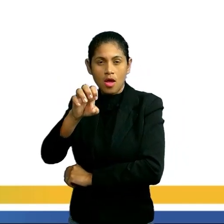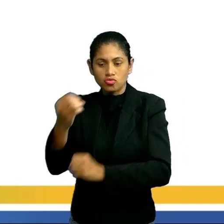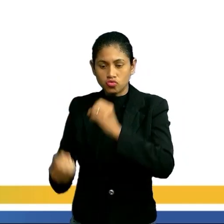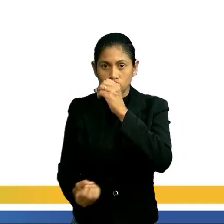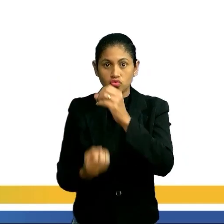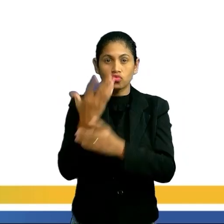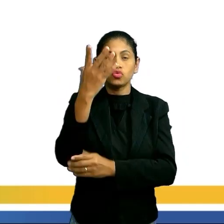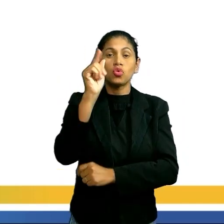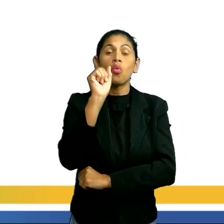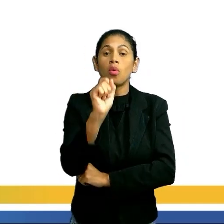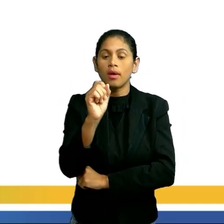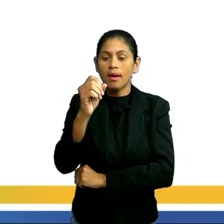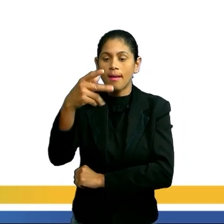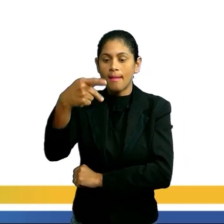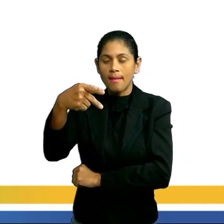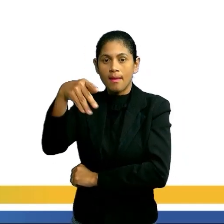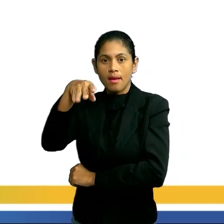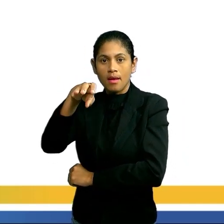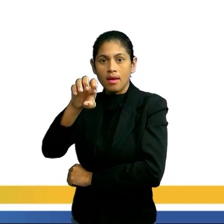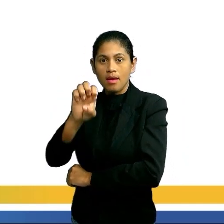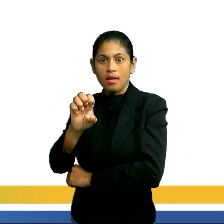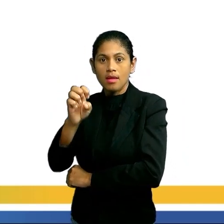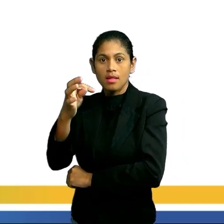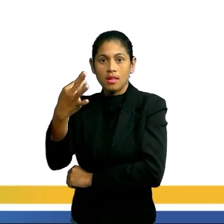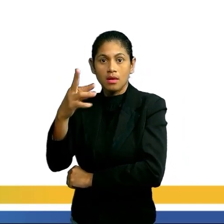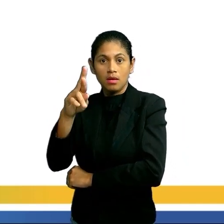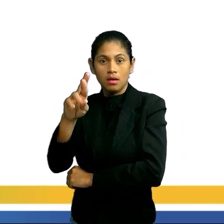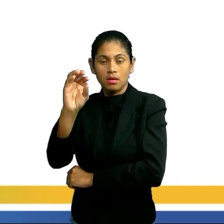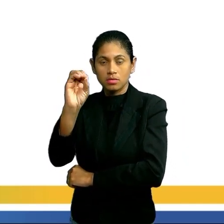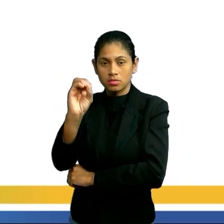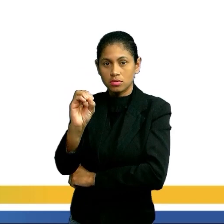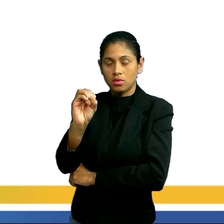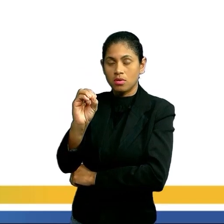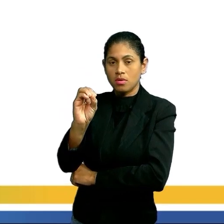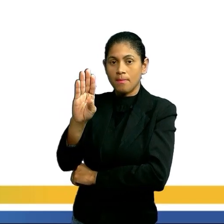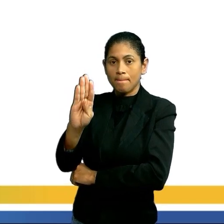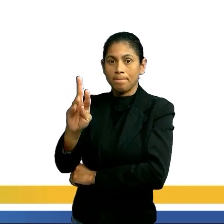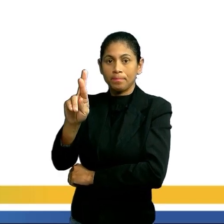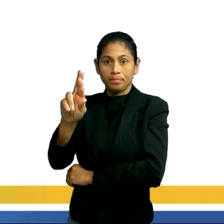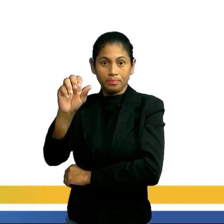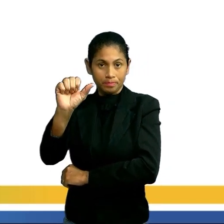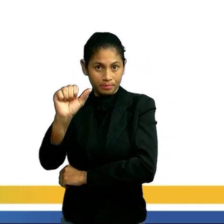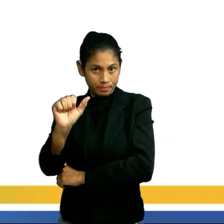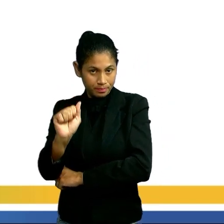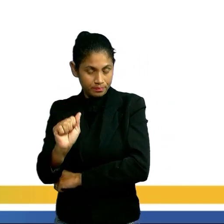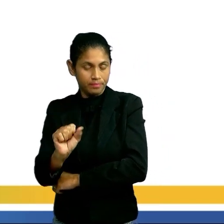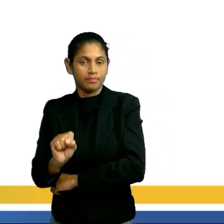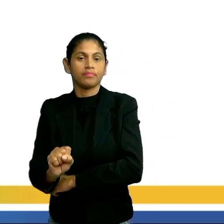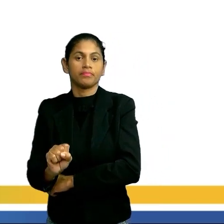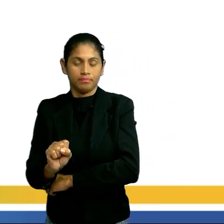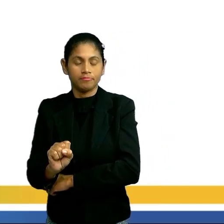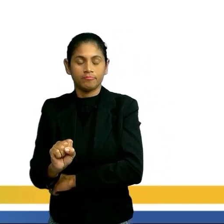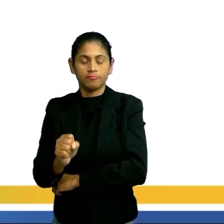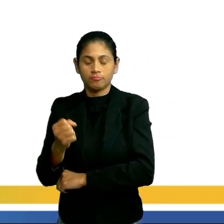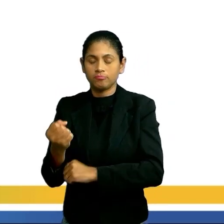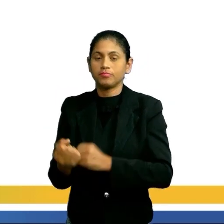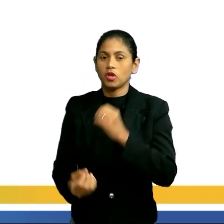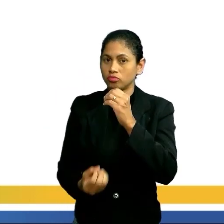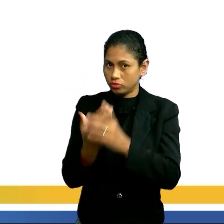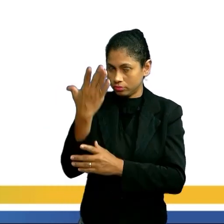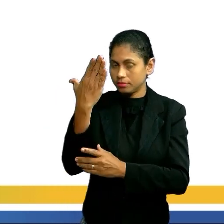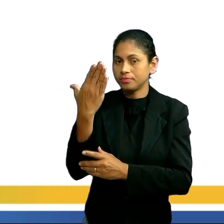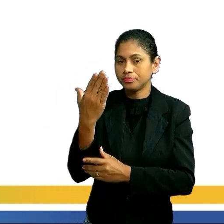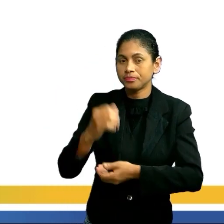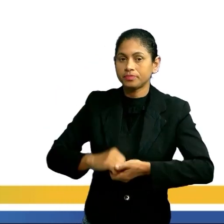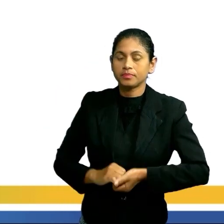né? Aqueles postos de gasolinas que vocês veem ali, que dali foi criação do nosso amigo Getúlio Vargas, nesse momento aí do